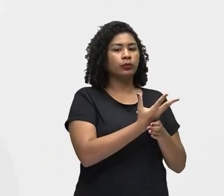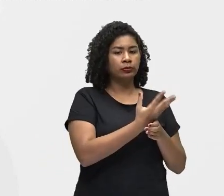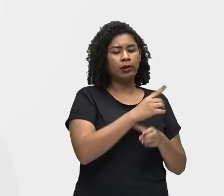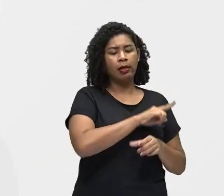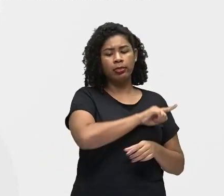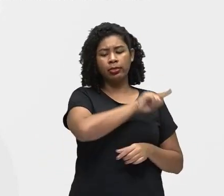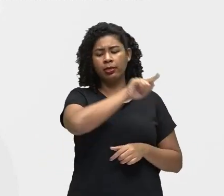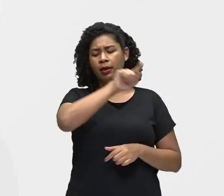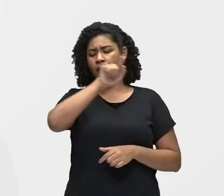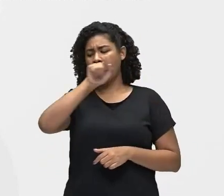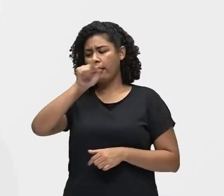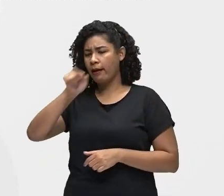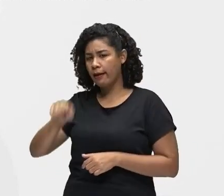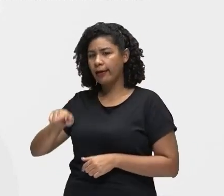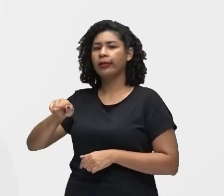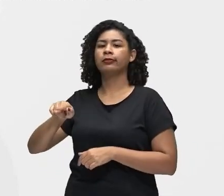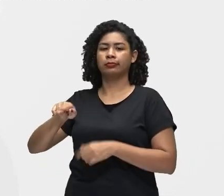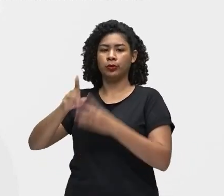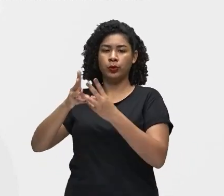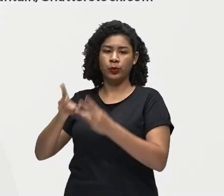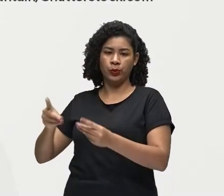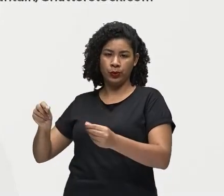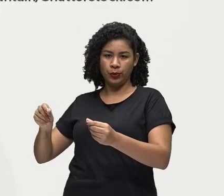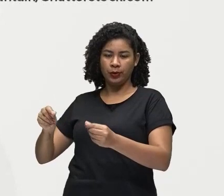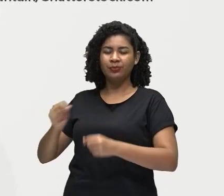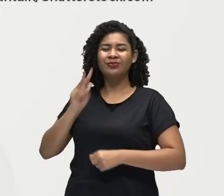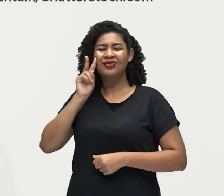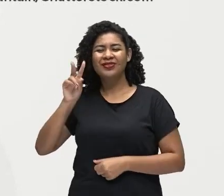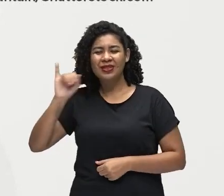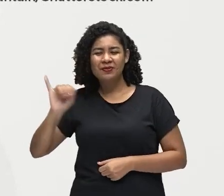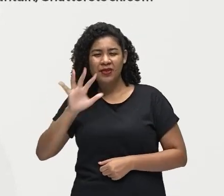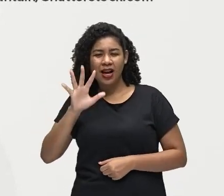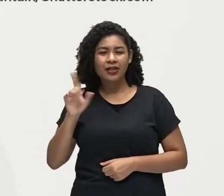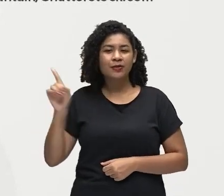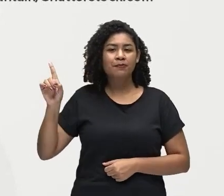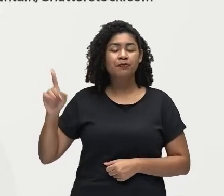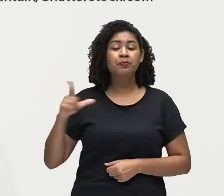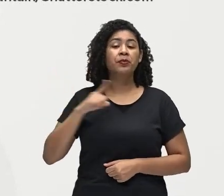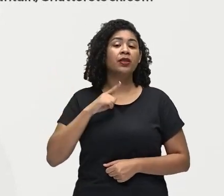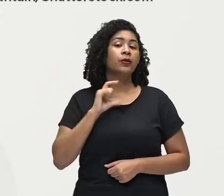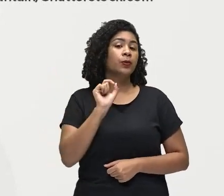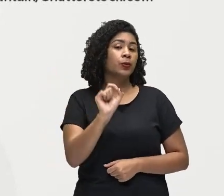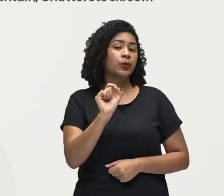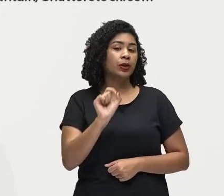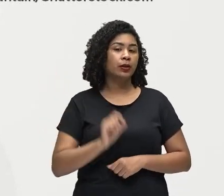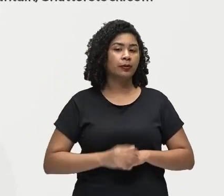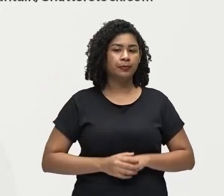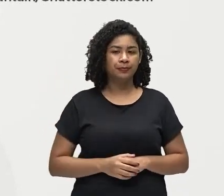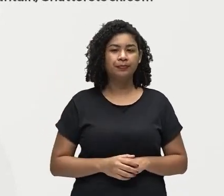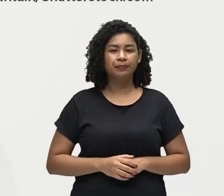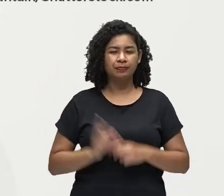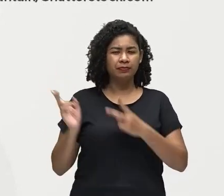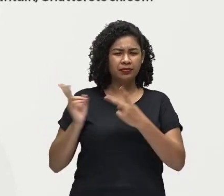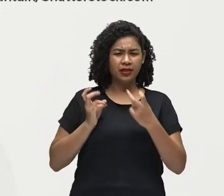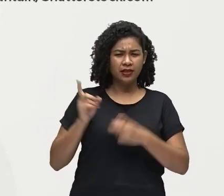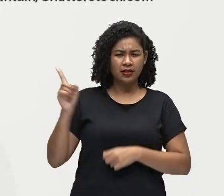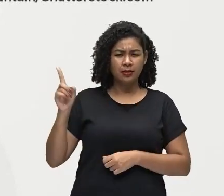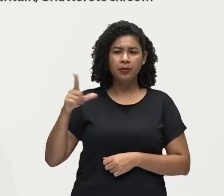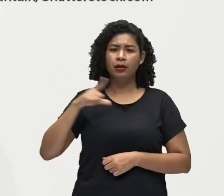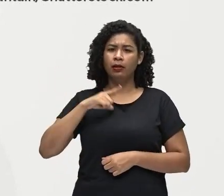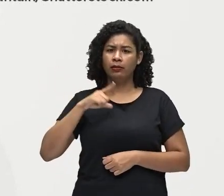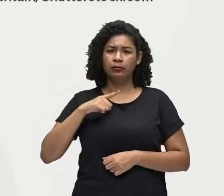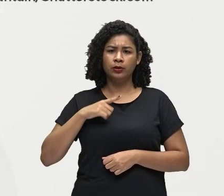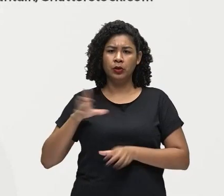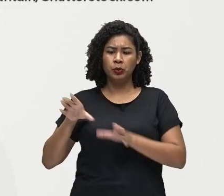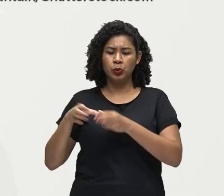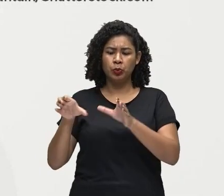Olha só, a gente vai observar aí essa imagem, você tem aí, né, você aí já no caso você já tem várias cadeias